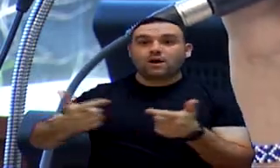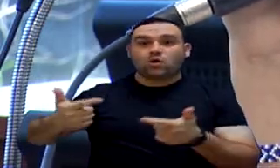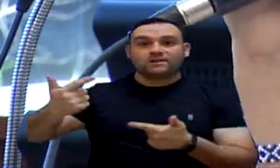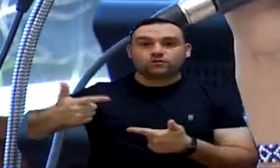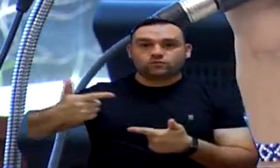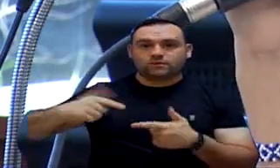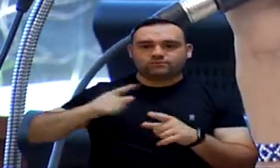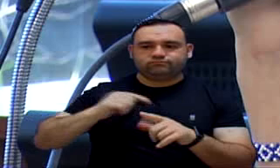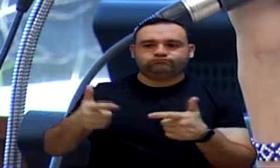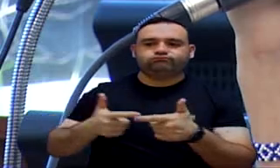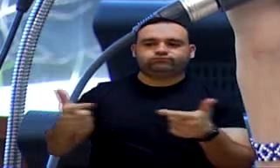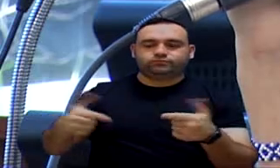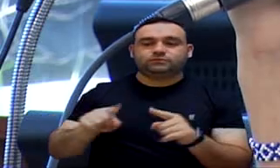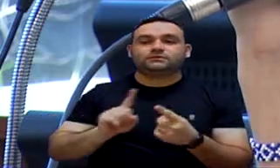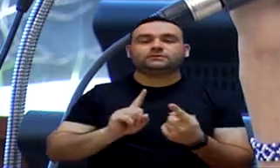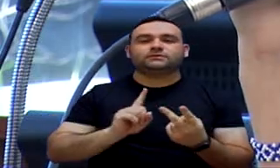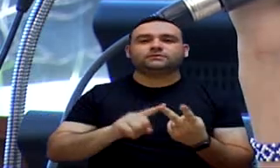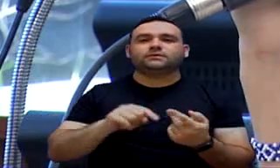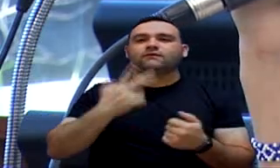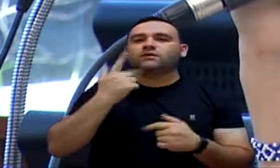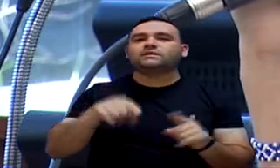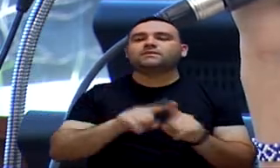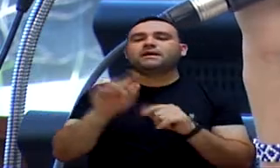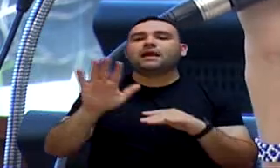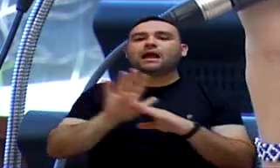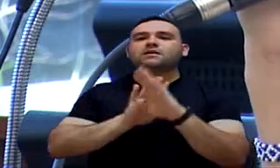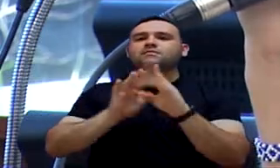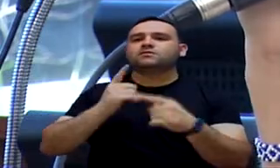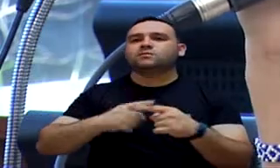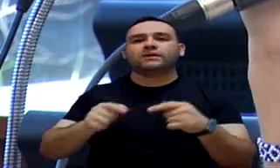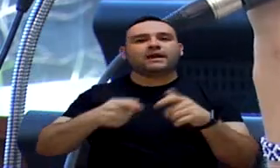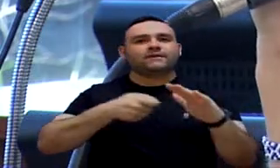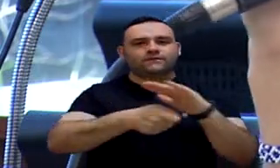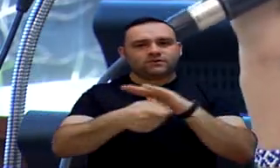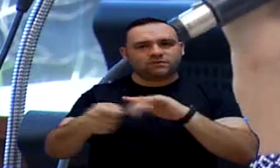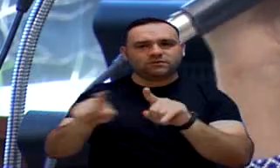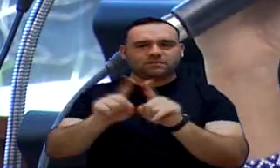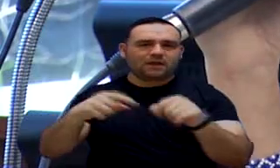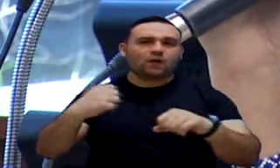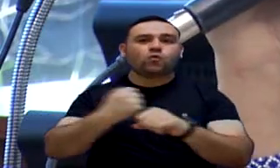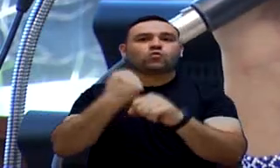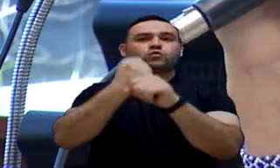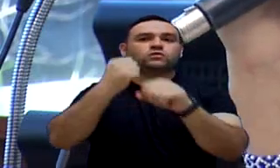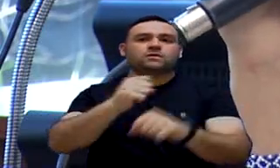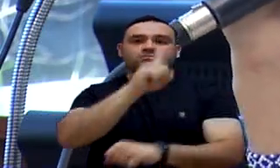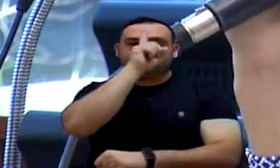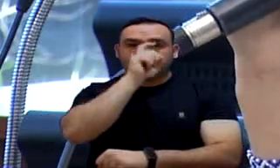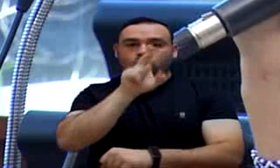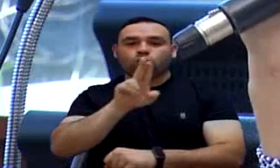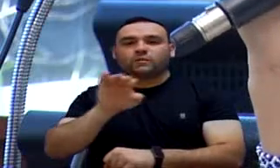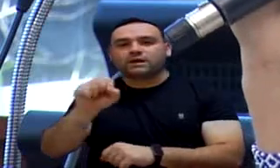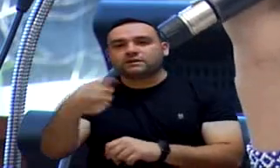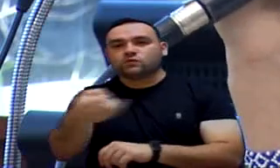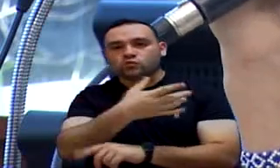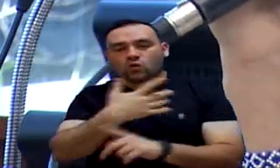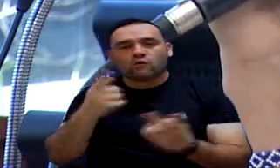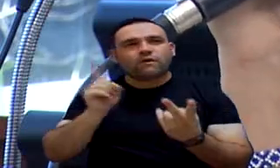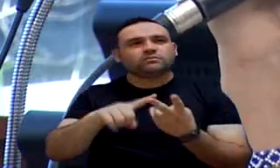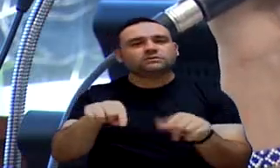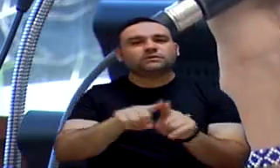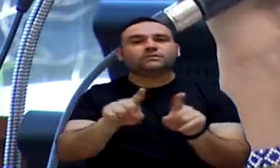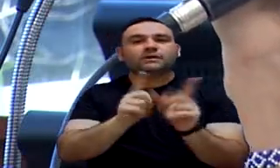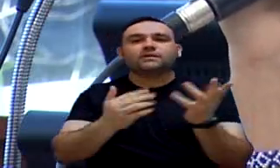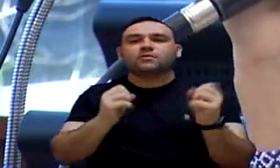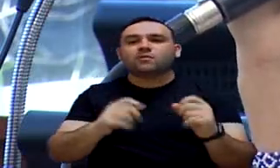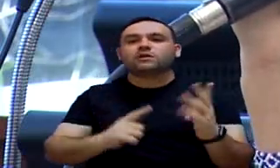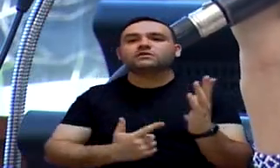no município já falou que crescimento na cidade porque é investimento também pode ser a construção de uma OBS uma nova UBS pode